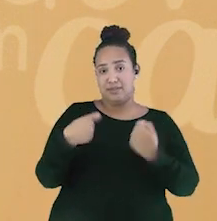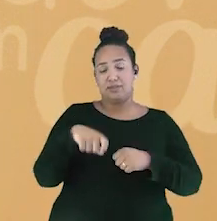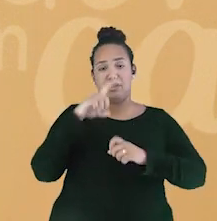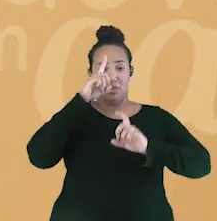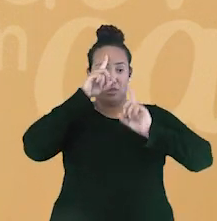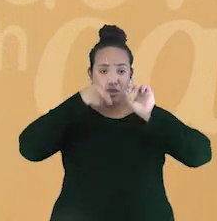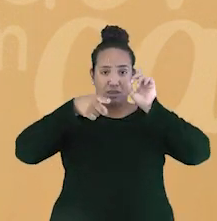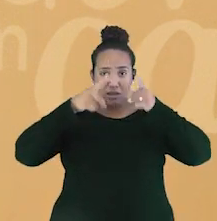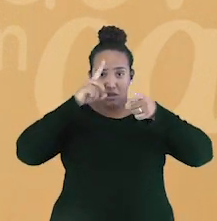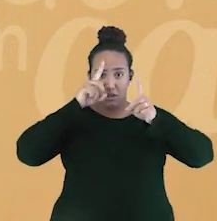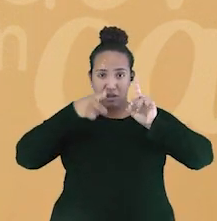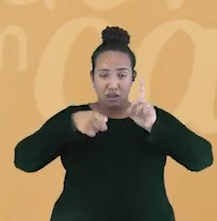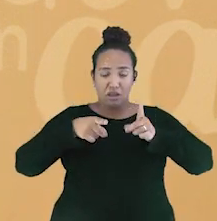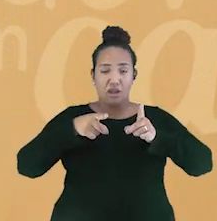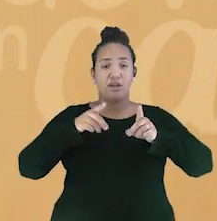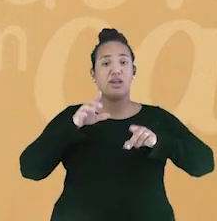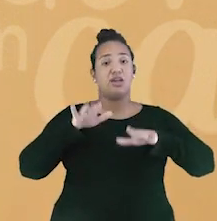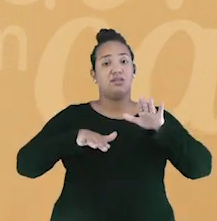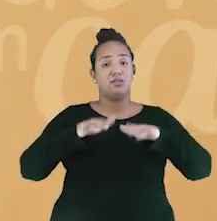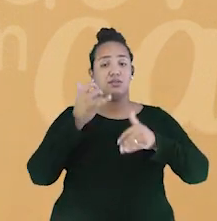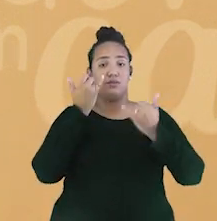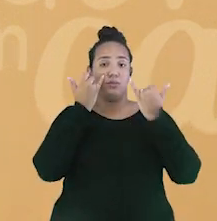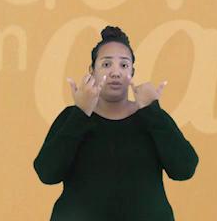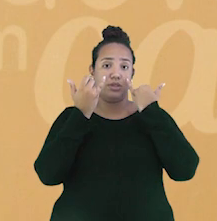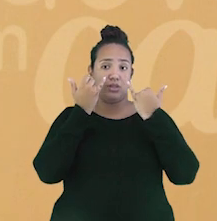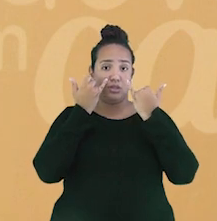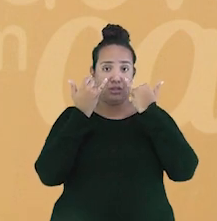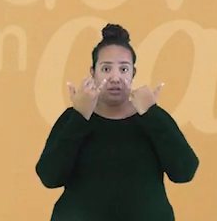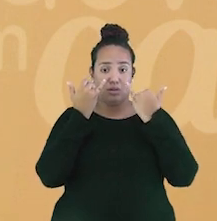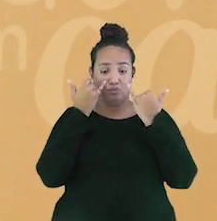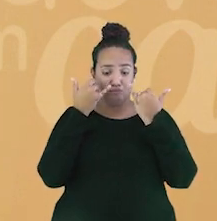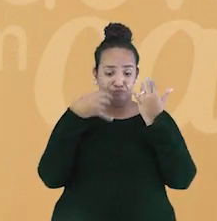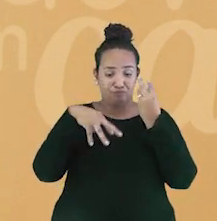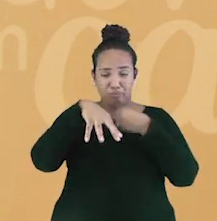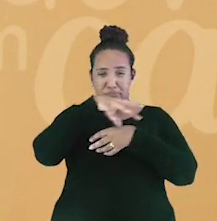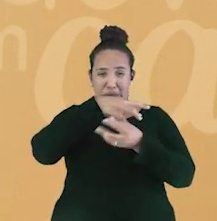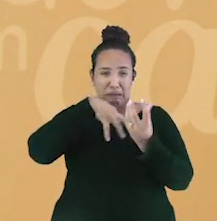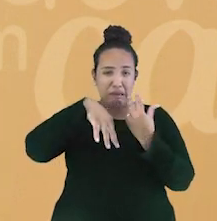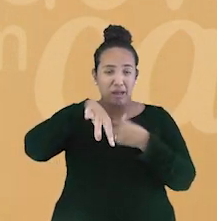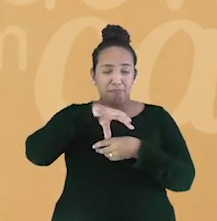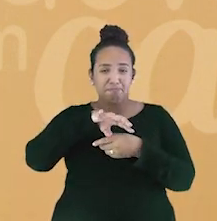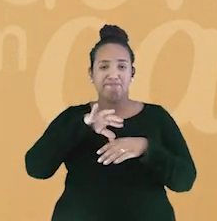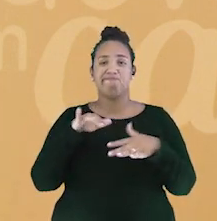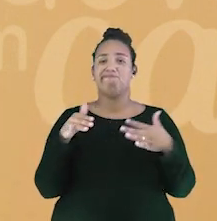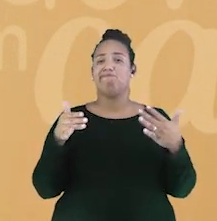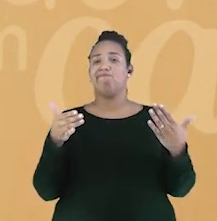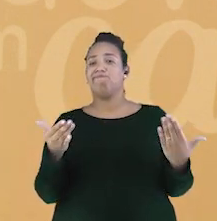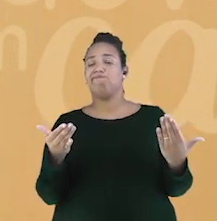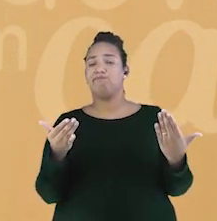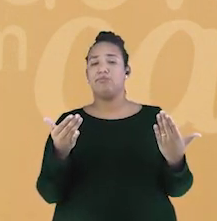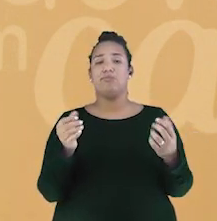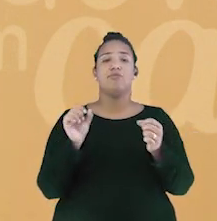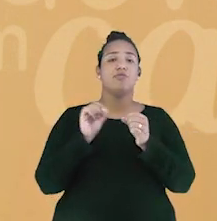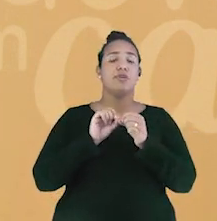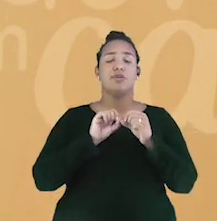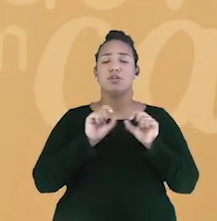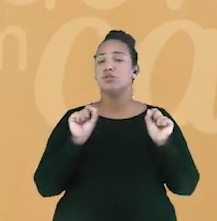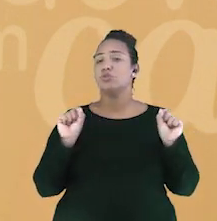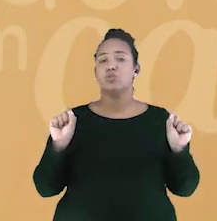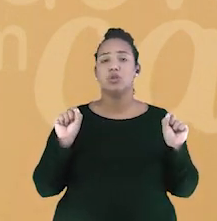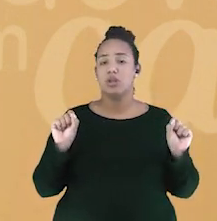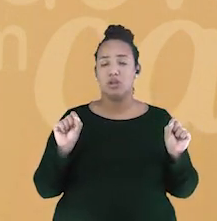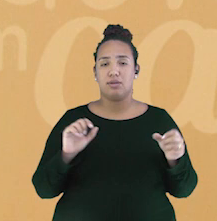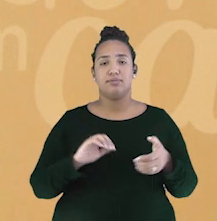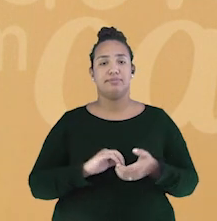e as informações que recebemos estão desorganizadas E aí o que temos de fazer